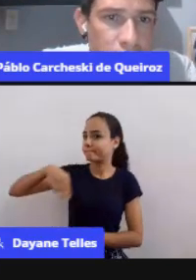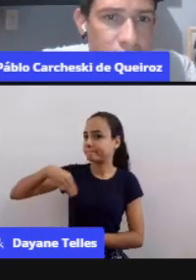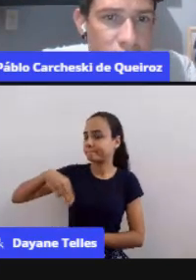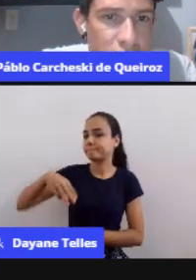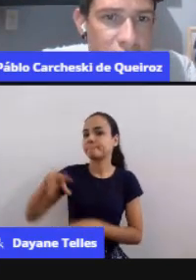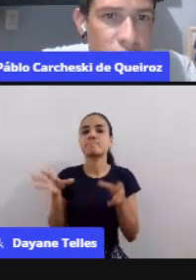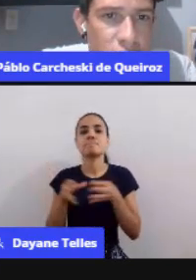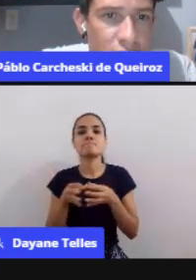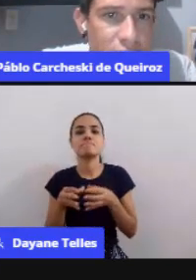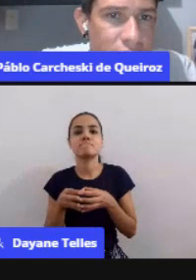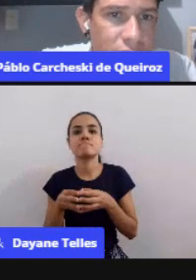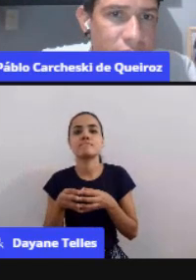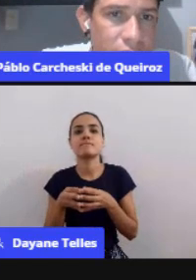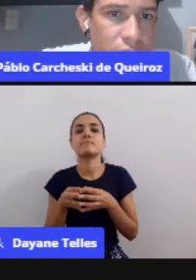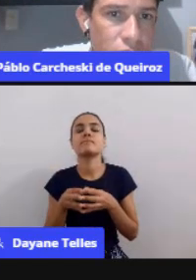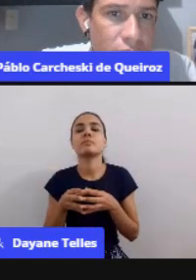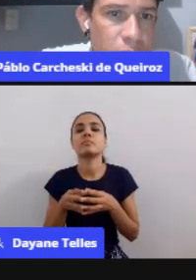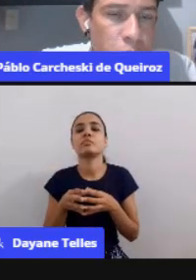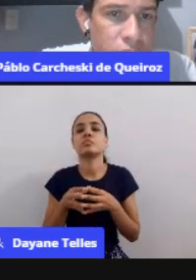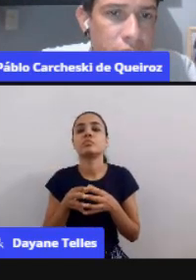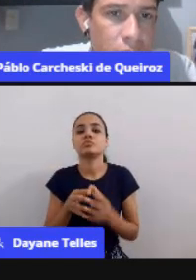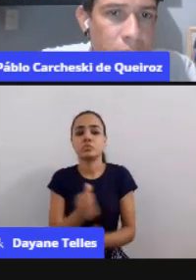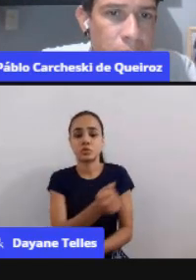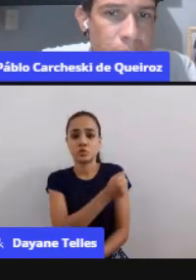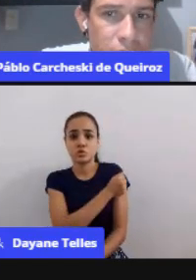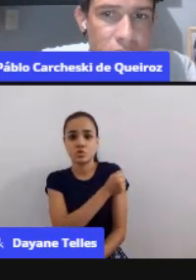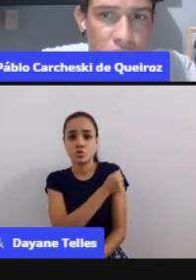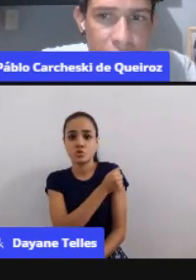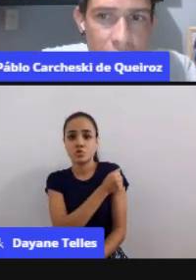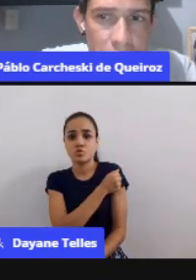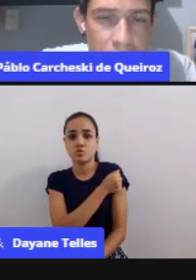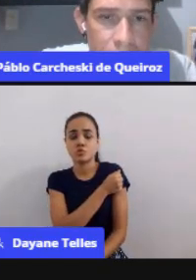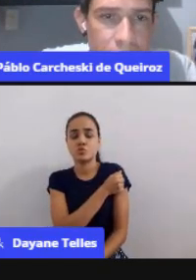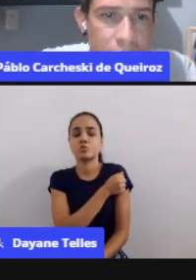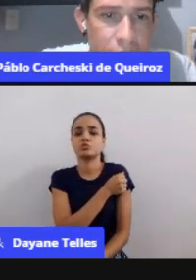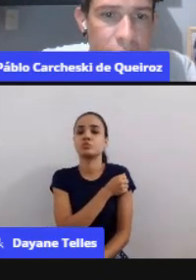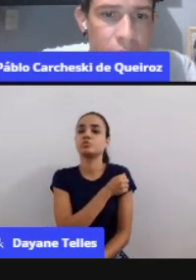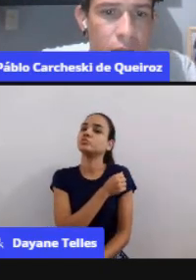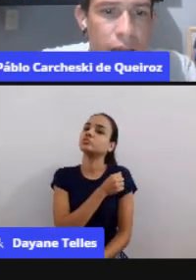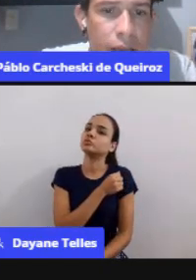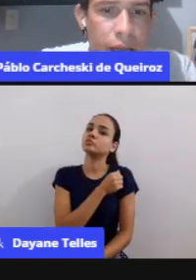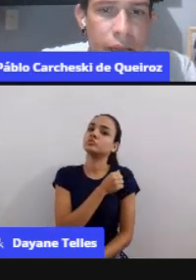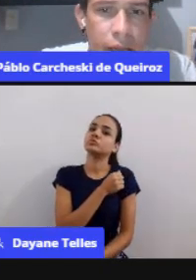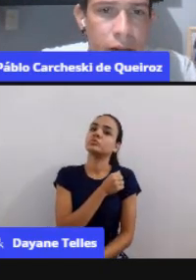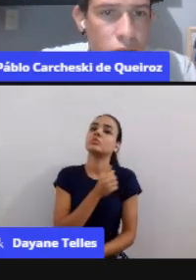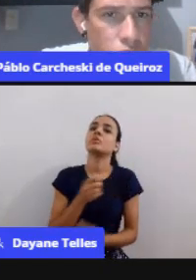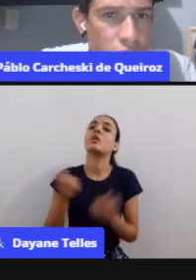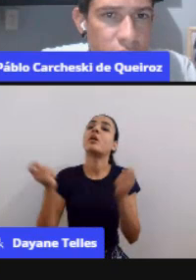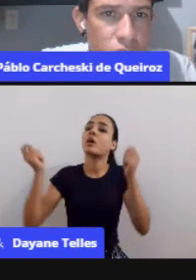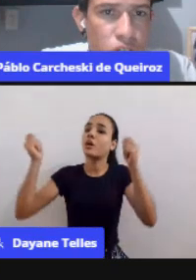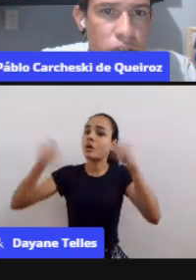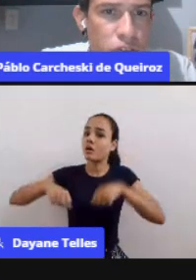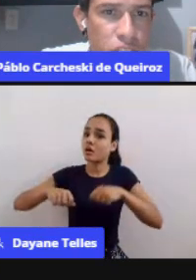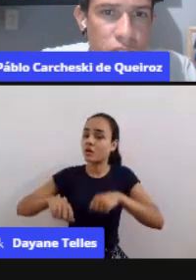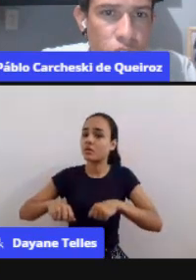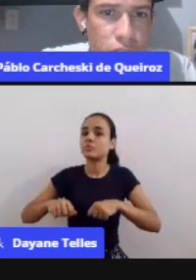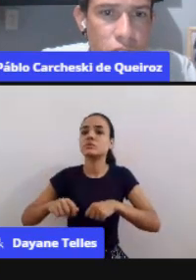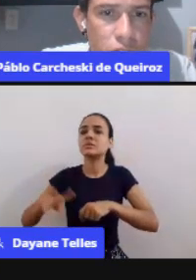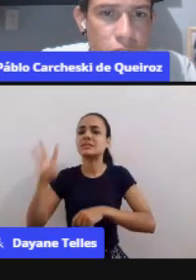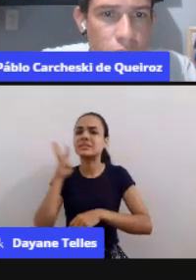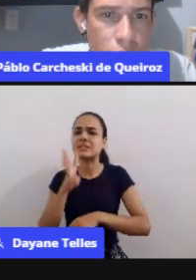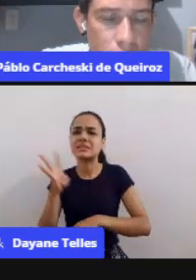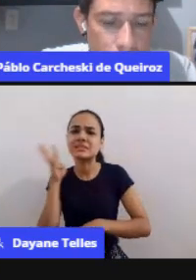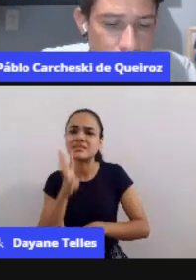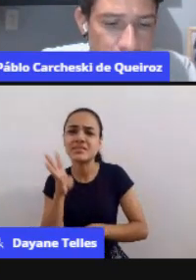alunos talvez podem ter os anseios deles, as necessidades, então dali pode sair trabalho bastante legal, né, os coordenadores, os